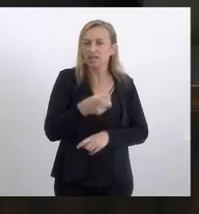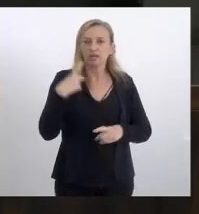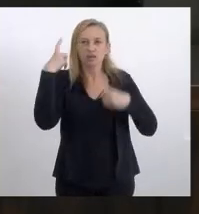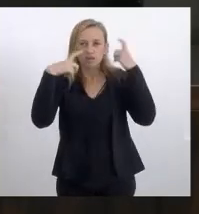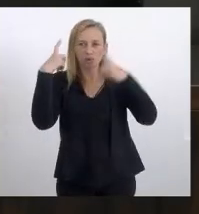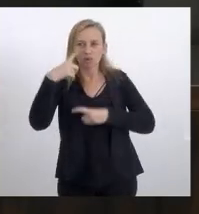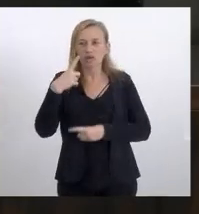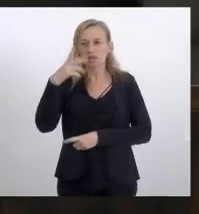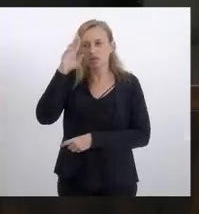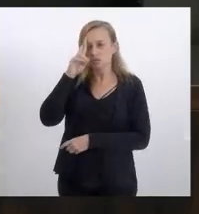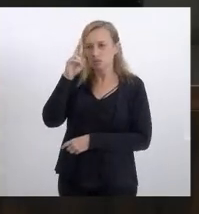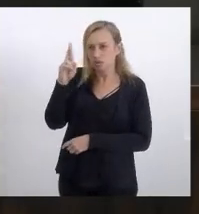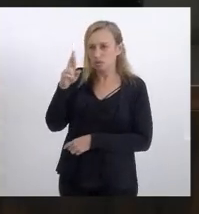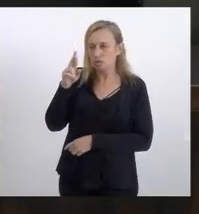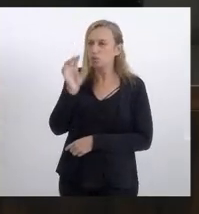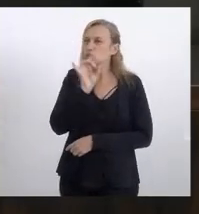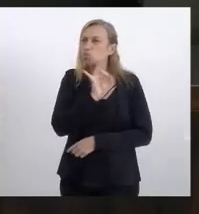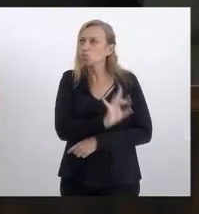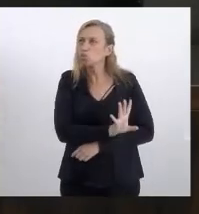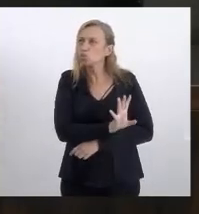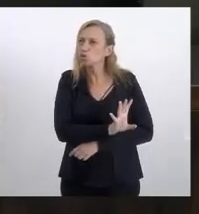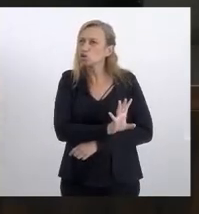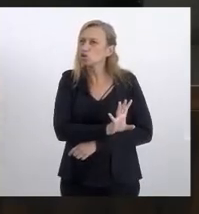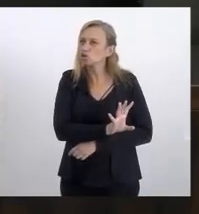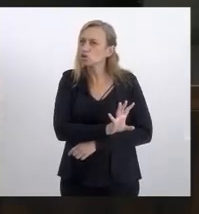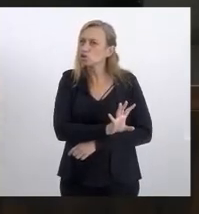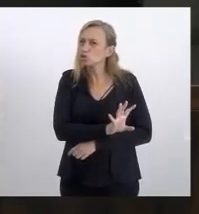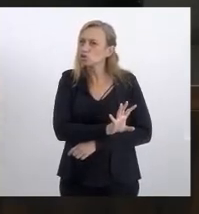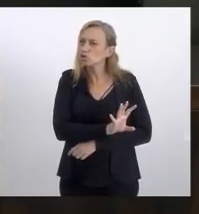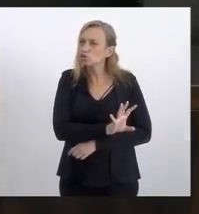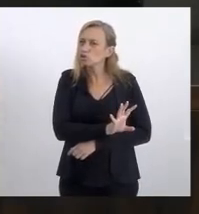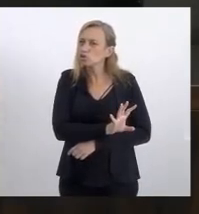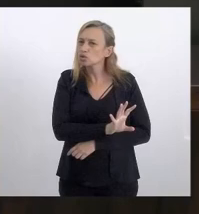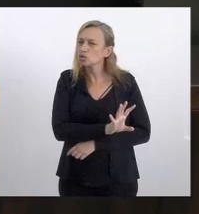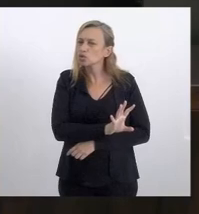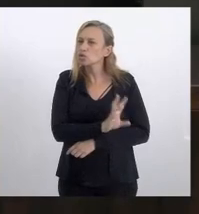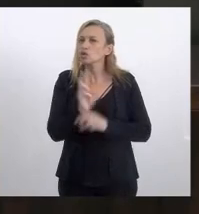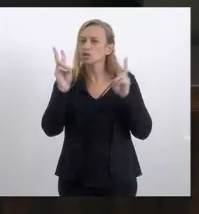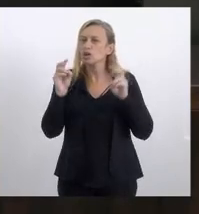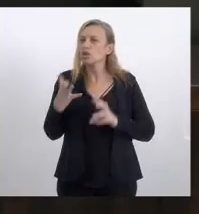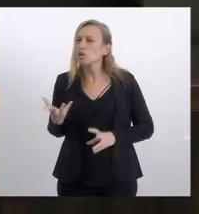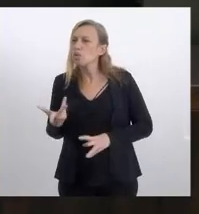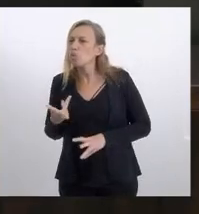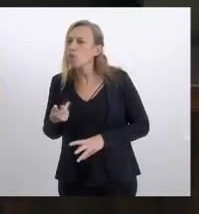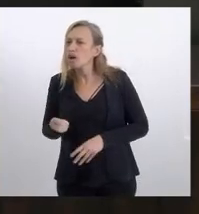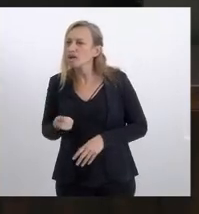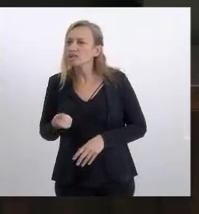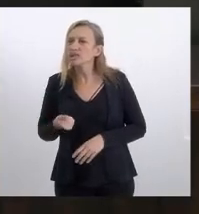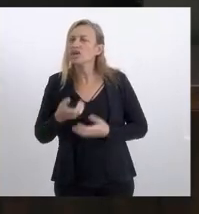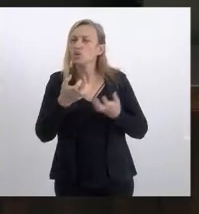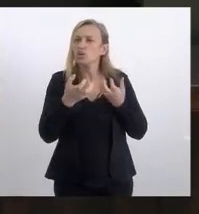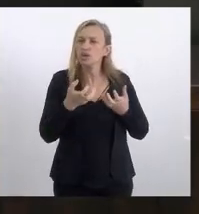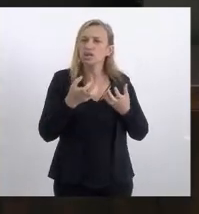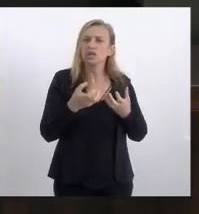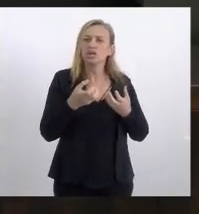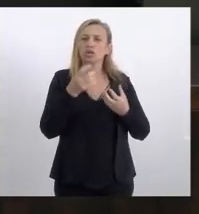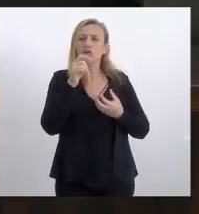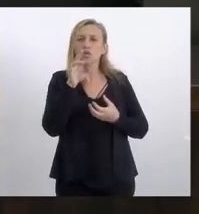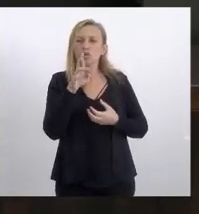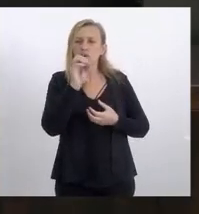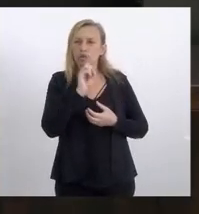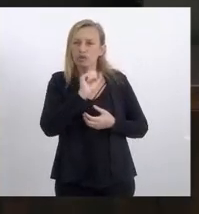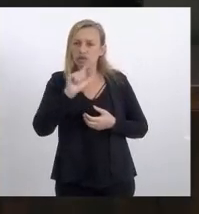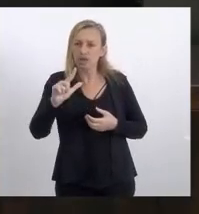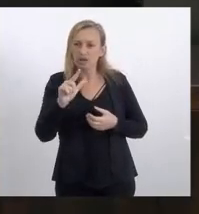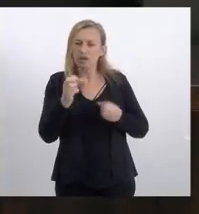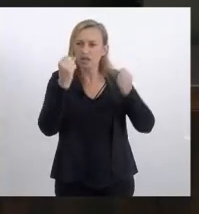preocupação de vossa excelência na última na que nós tratamos sobre a questão da qualidade eu queria Coronel explicasse